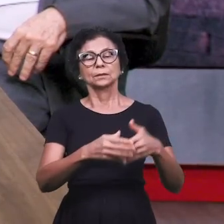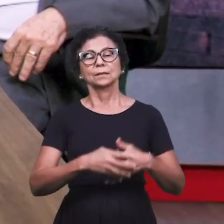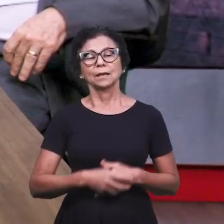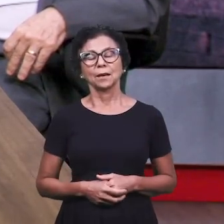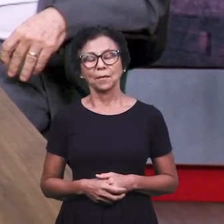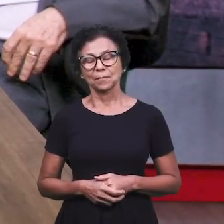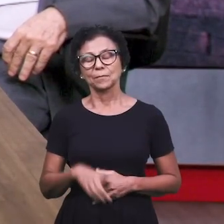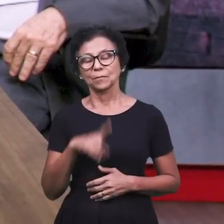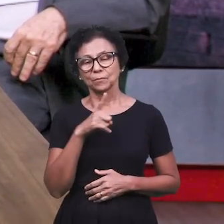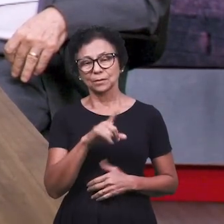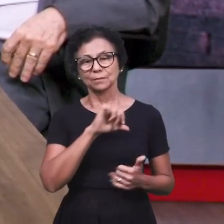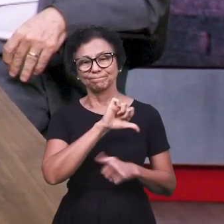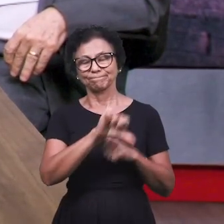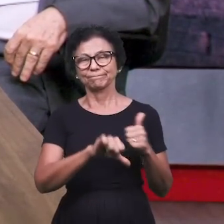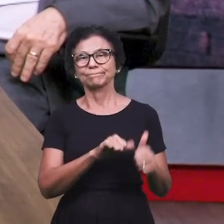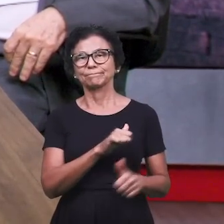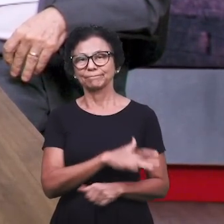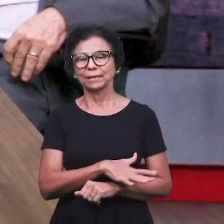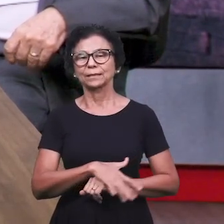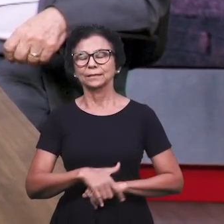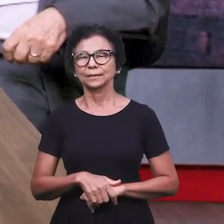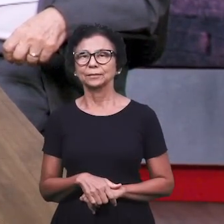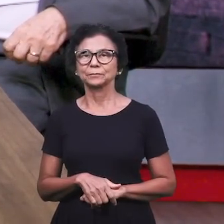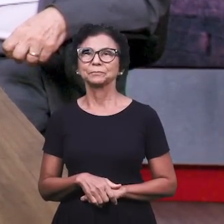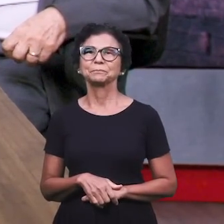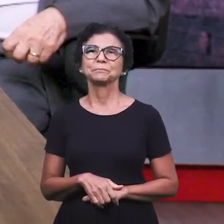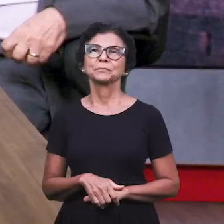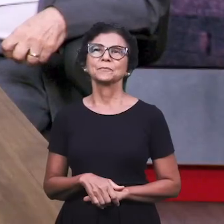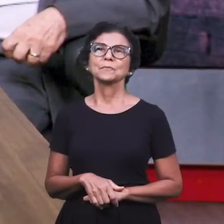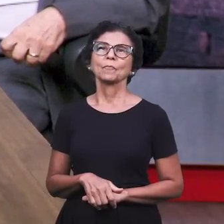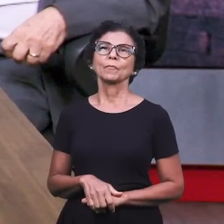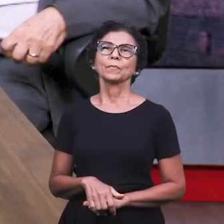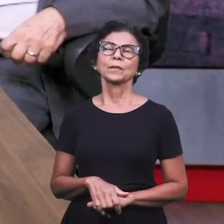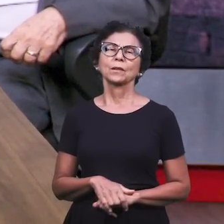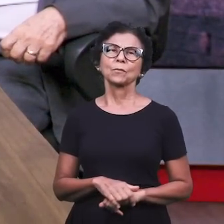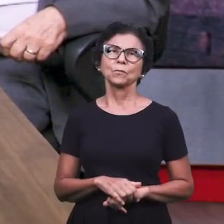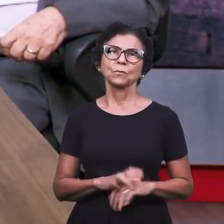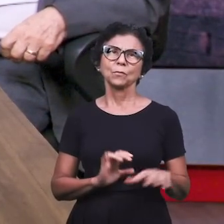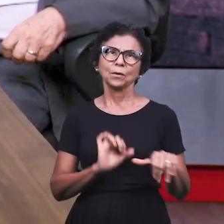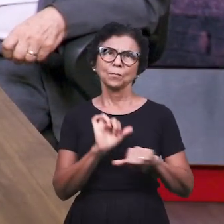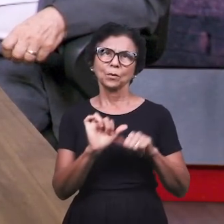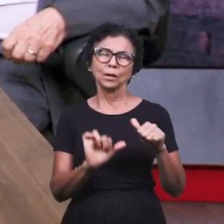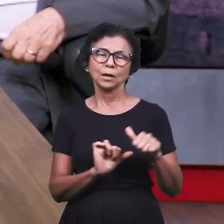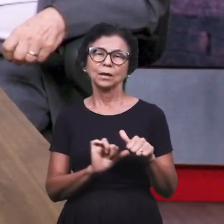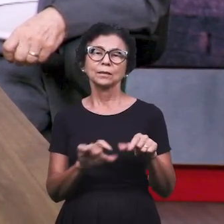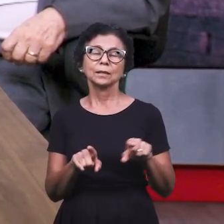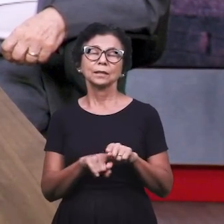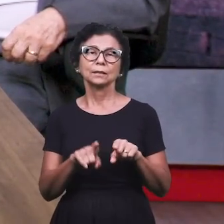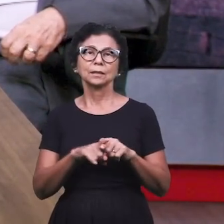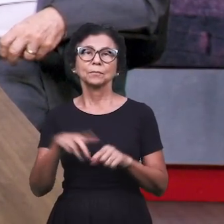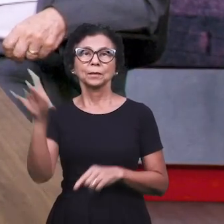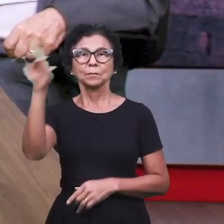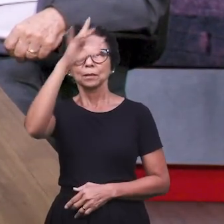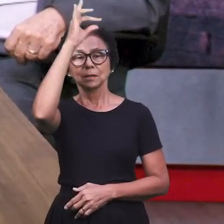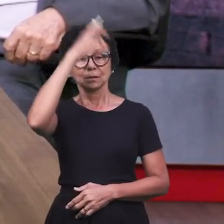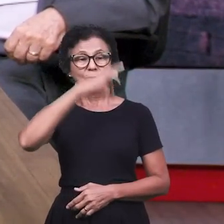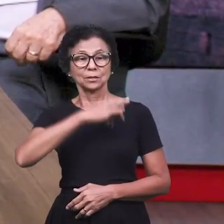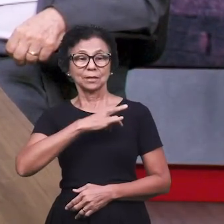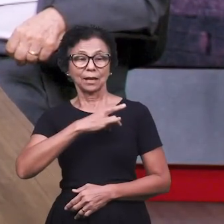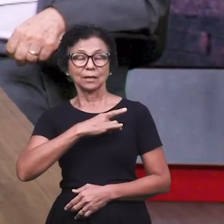mais não, né? Exatamente. Aí depois se converteu, né? Depois que foi batizado com o Espírito Santo, um outro homem, né? Aquele